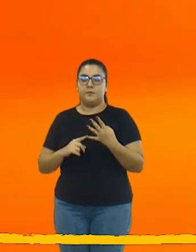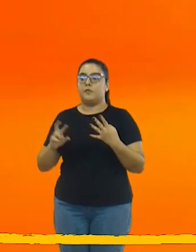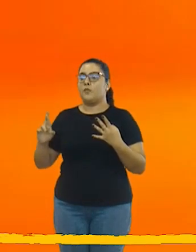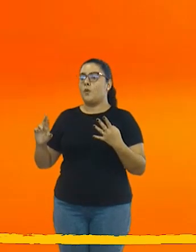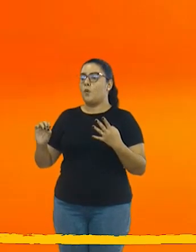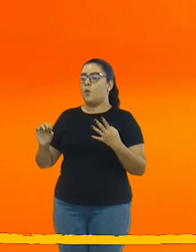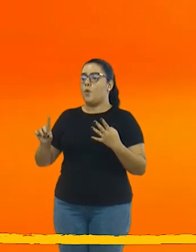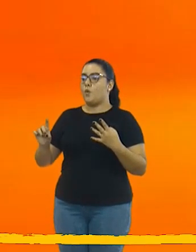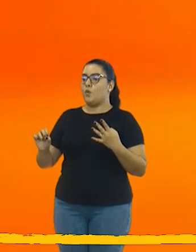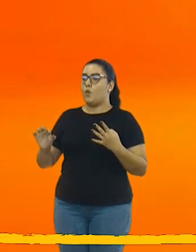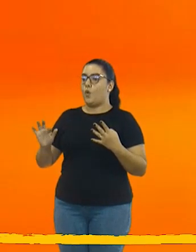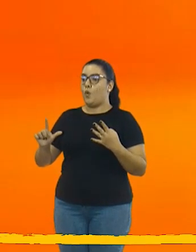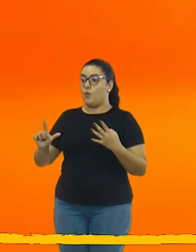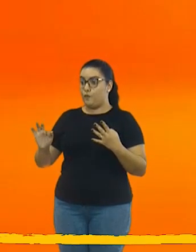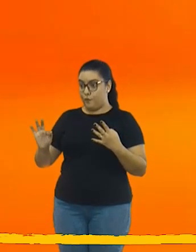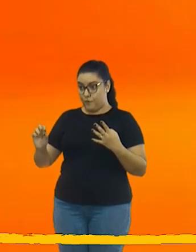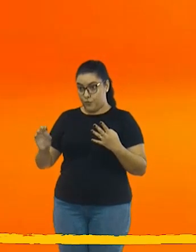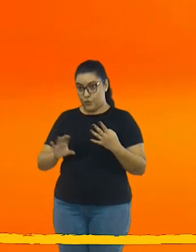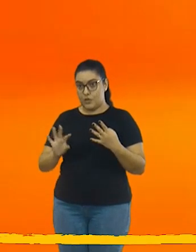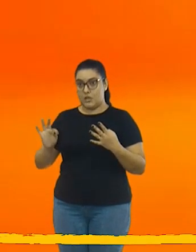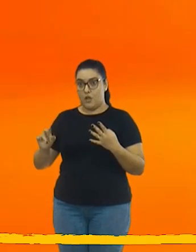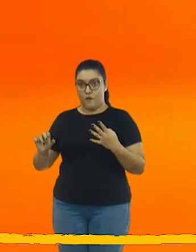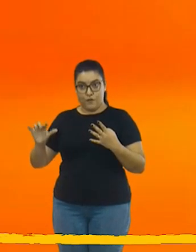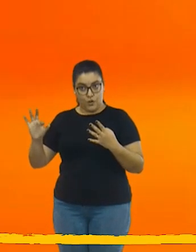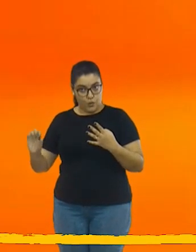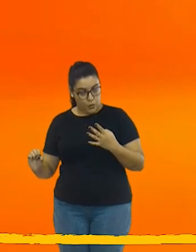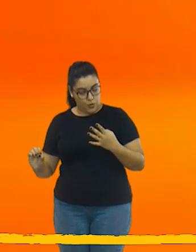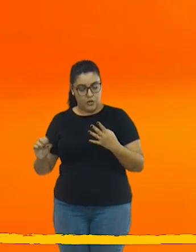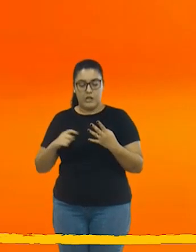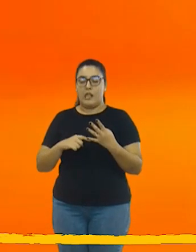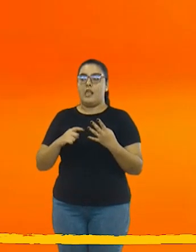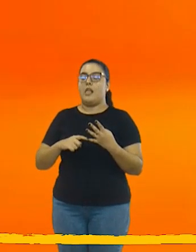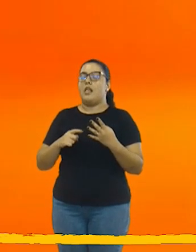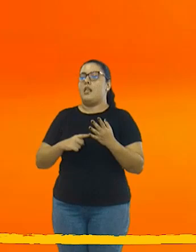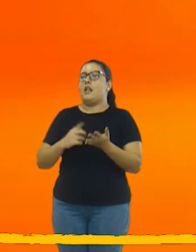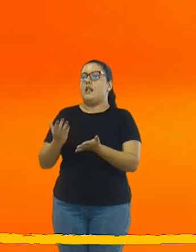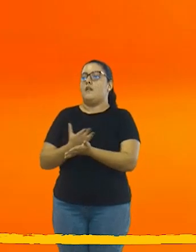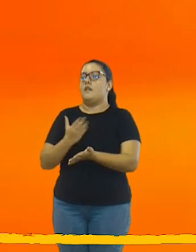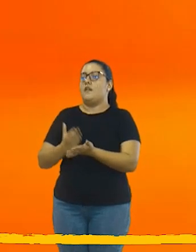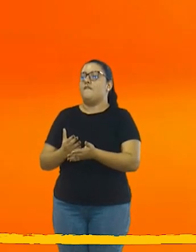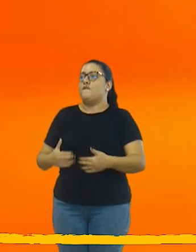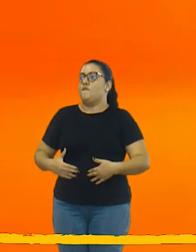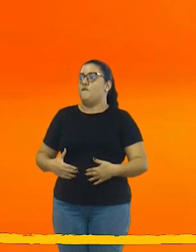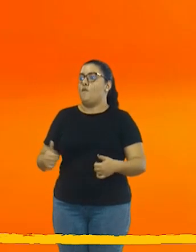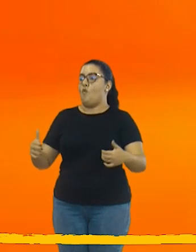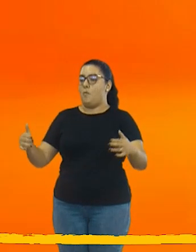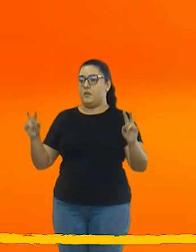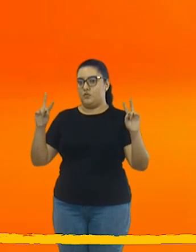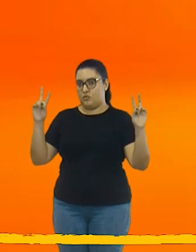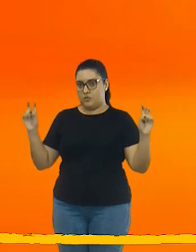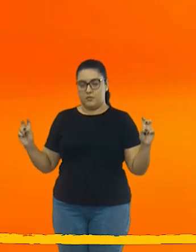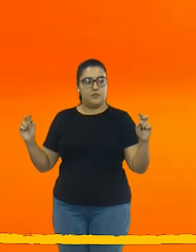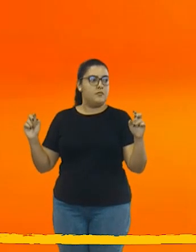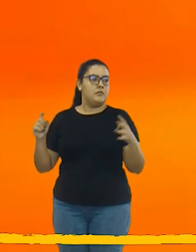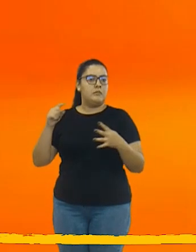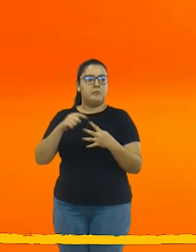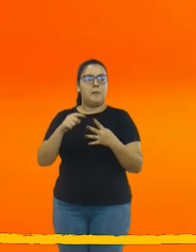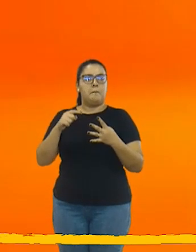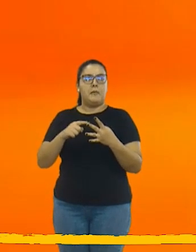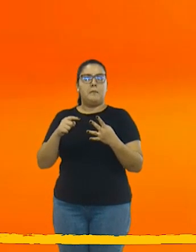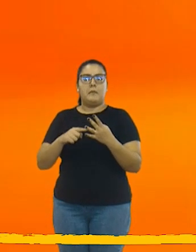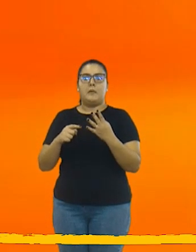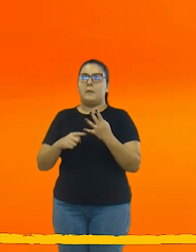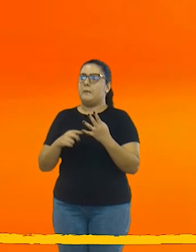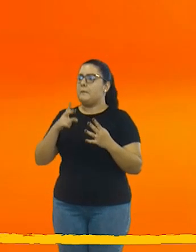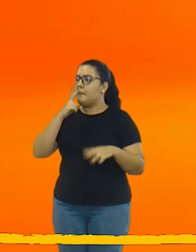Rodolfo Teófilo, que escreveu A Fome. Parece que a gente está falando da